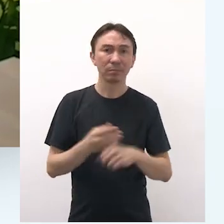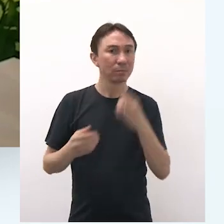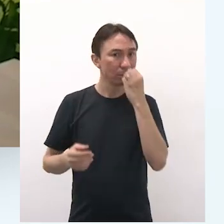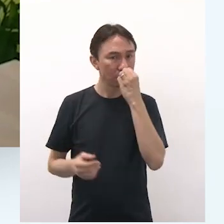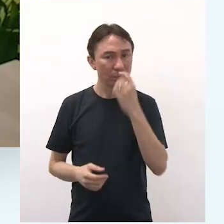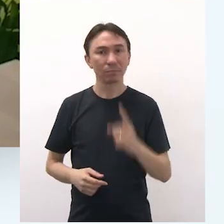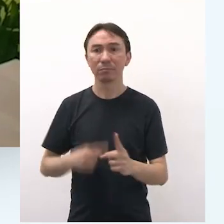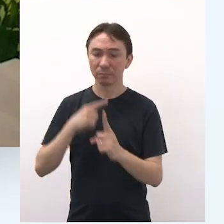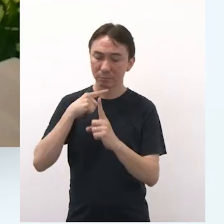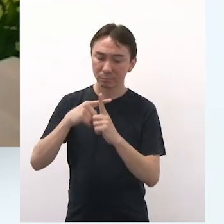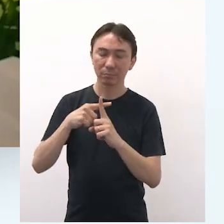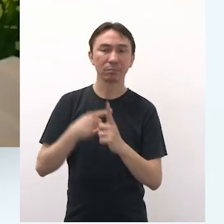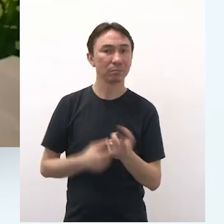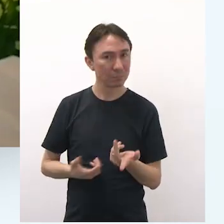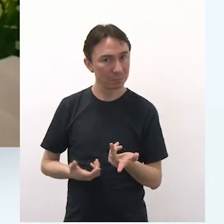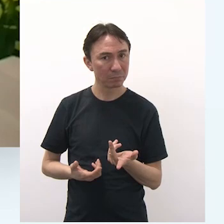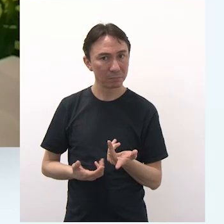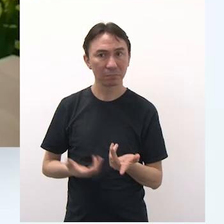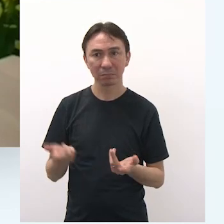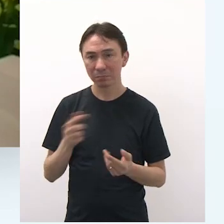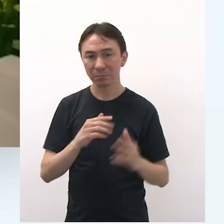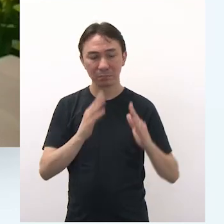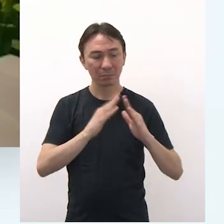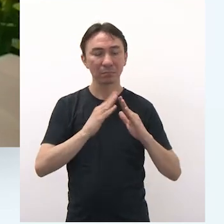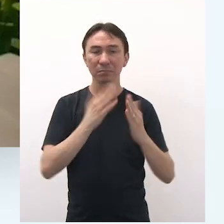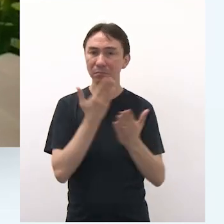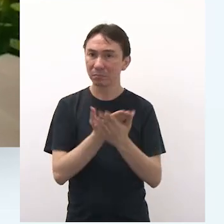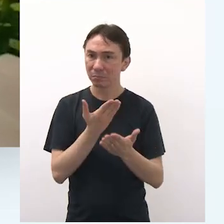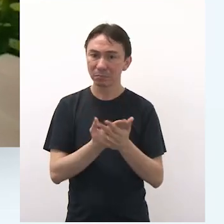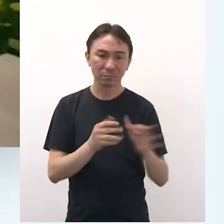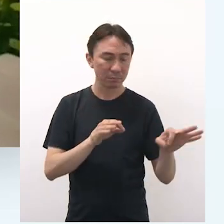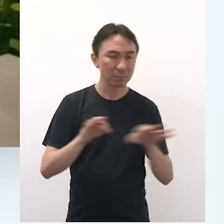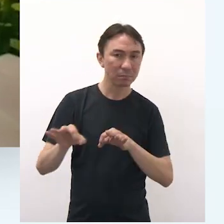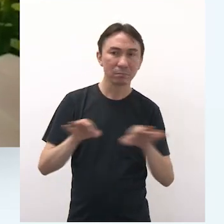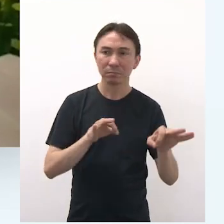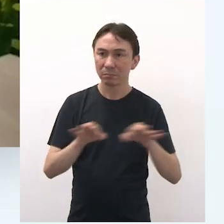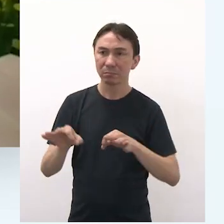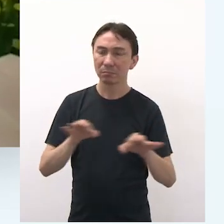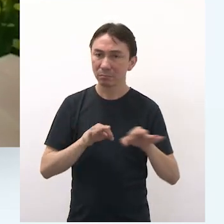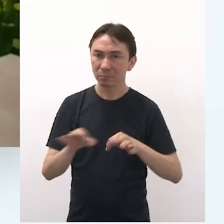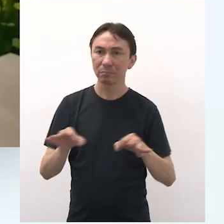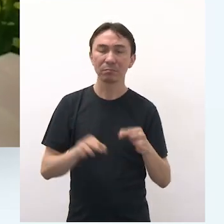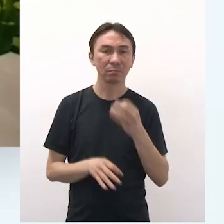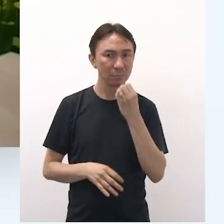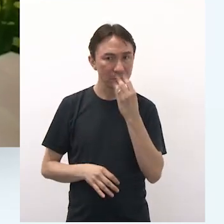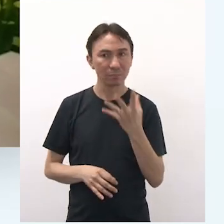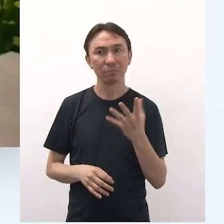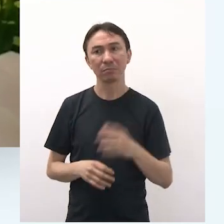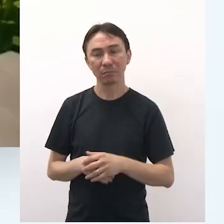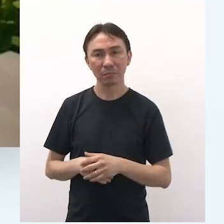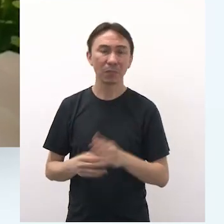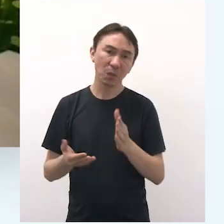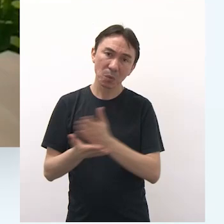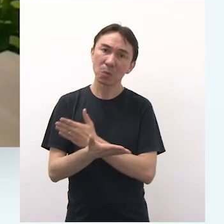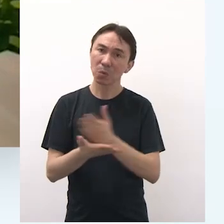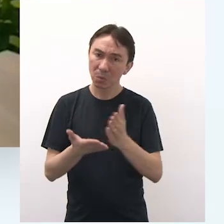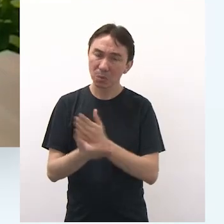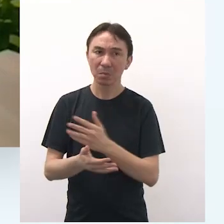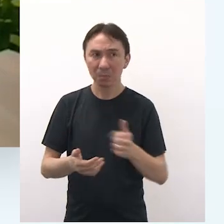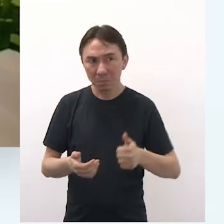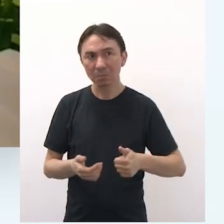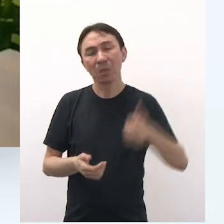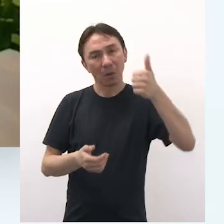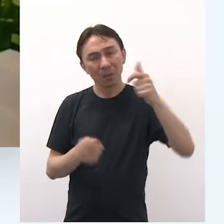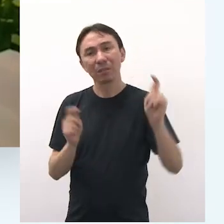A dinâmica em que a escola proporcionou no conselho são boas. Tem alguns pontos que podem melhorar, como